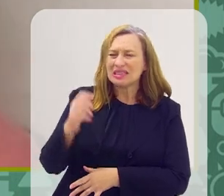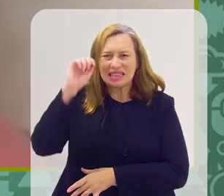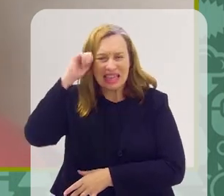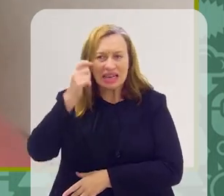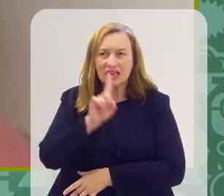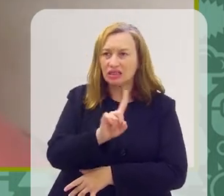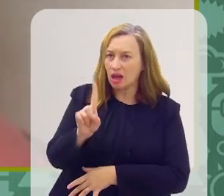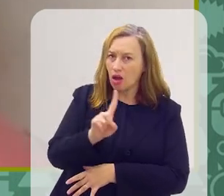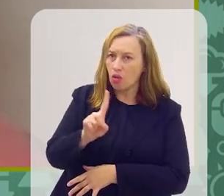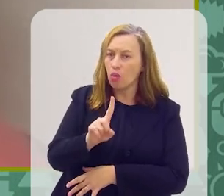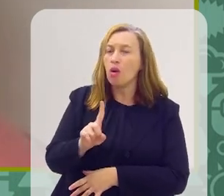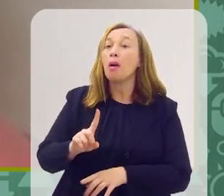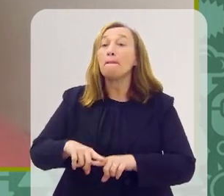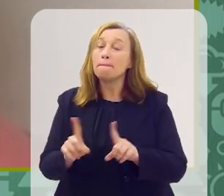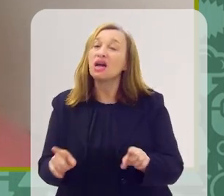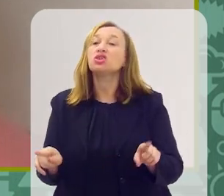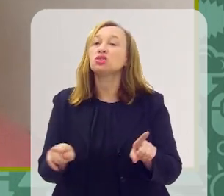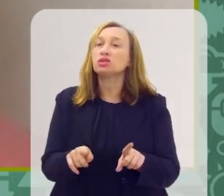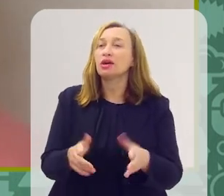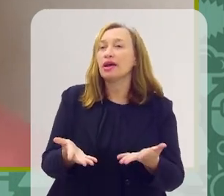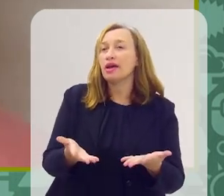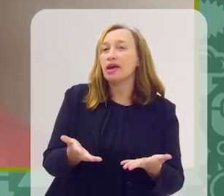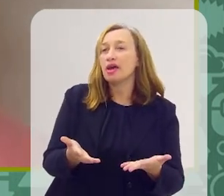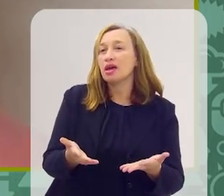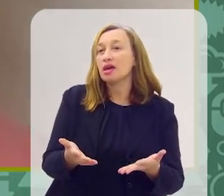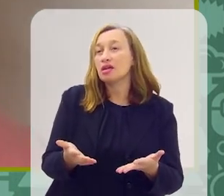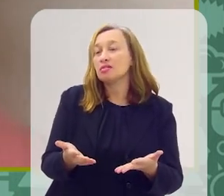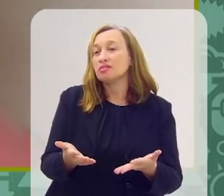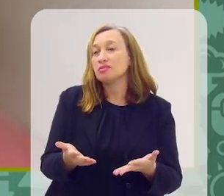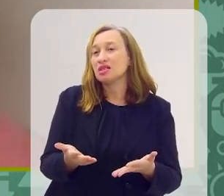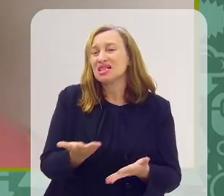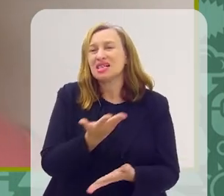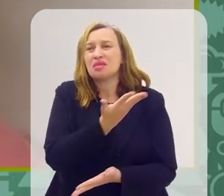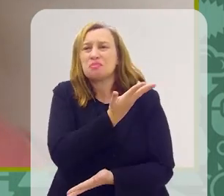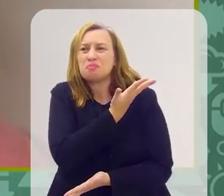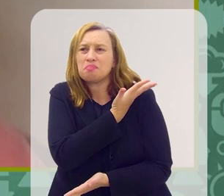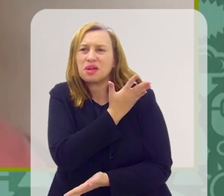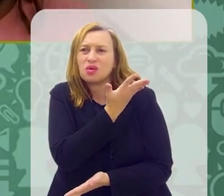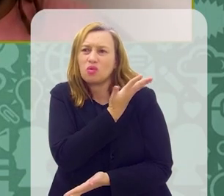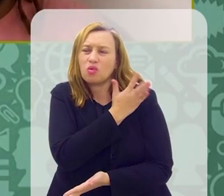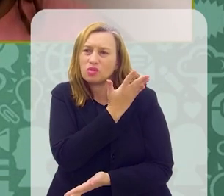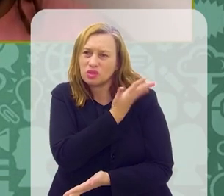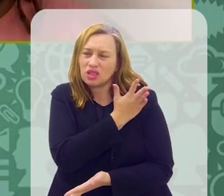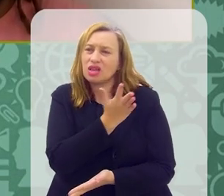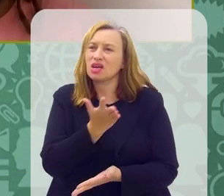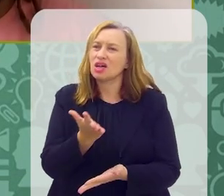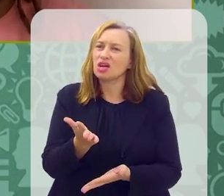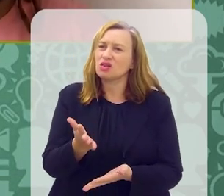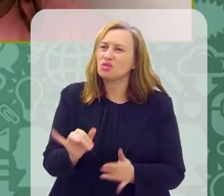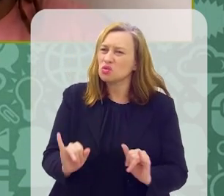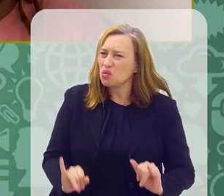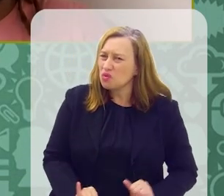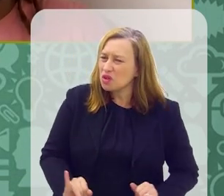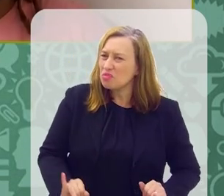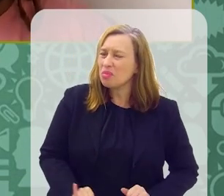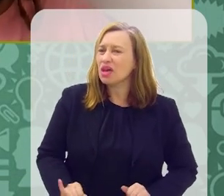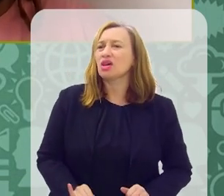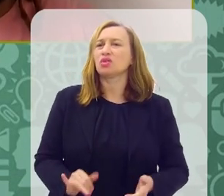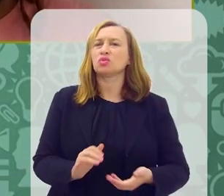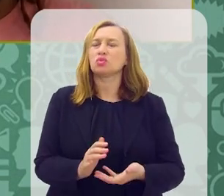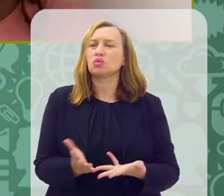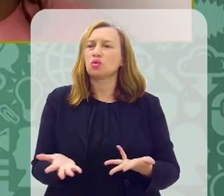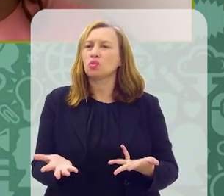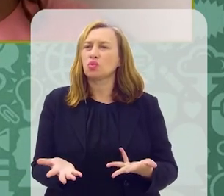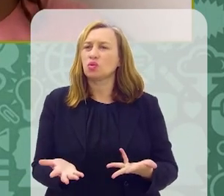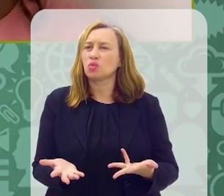uma construção negra, preciso dizer isso também, mas ela causa essas, né, essas cicatrizes,